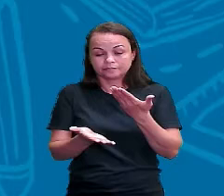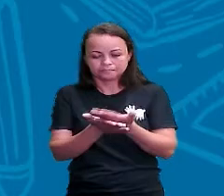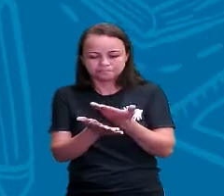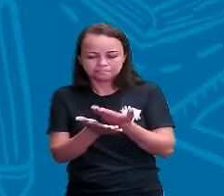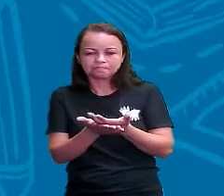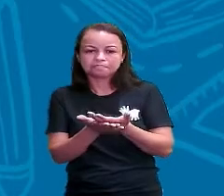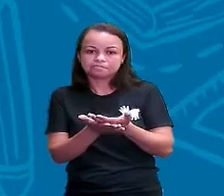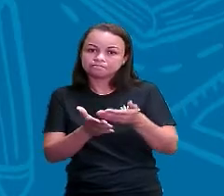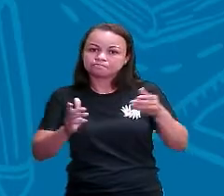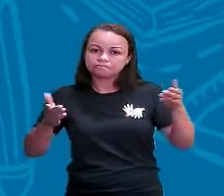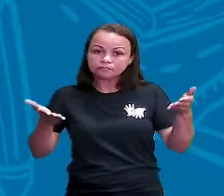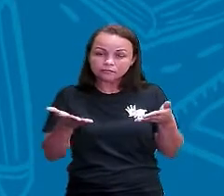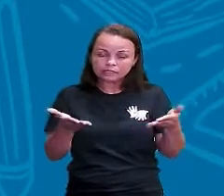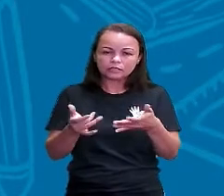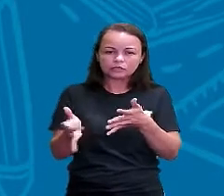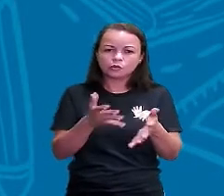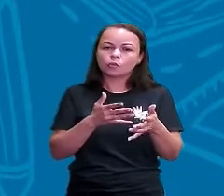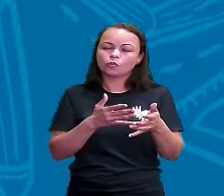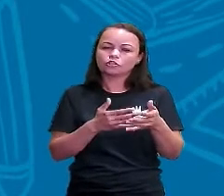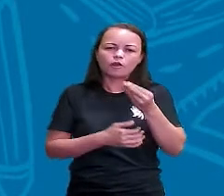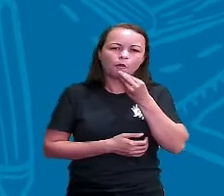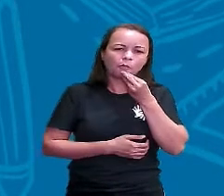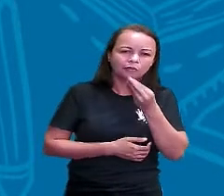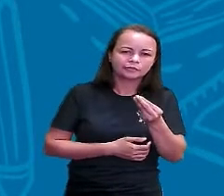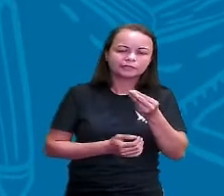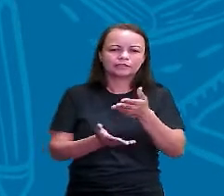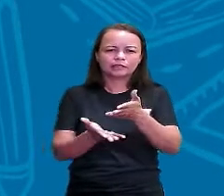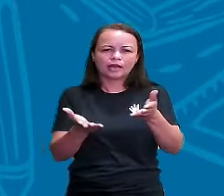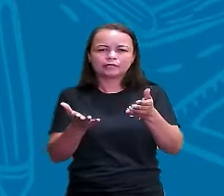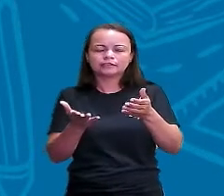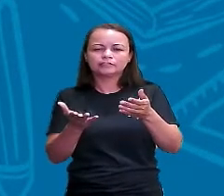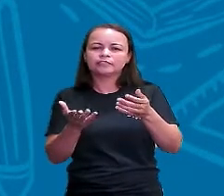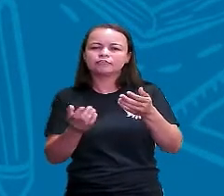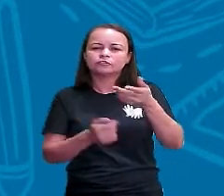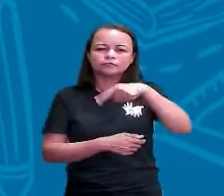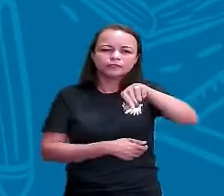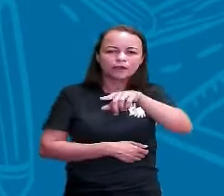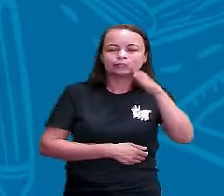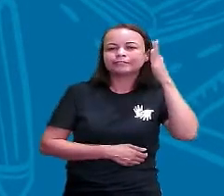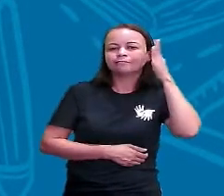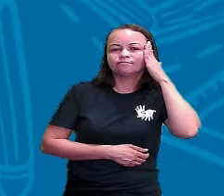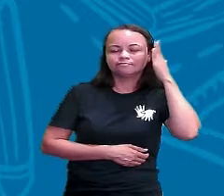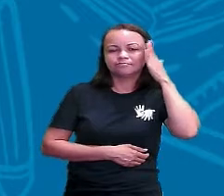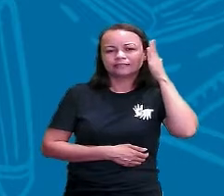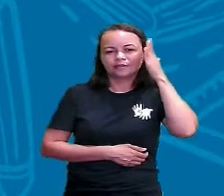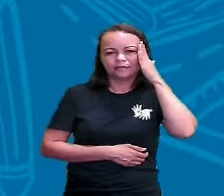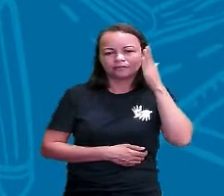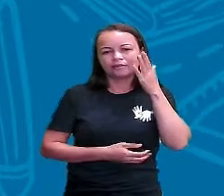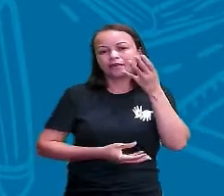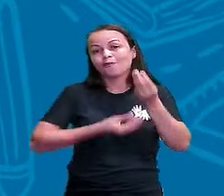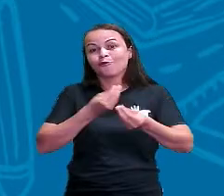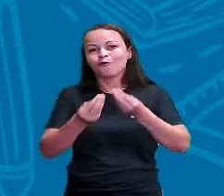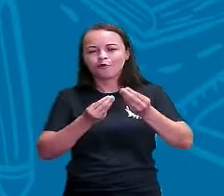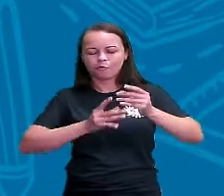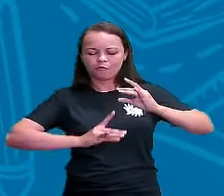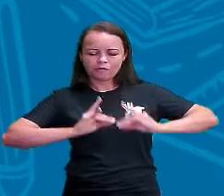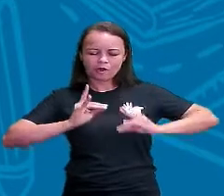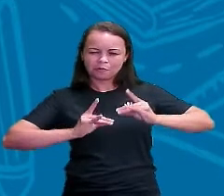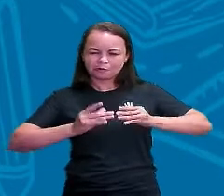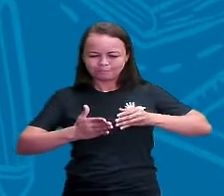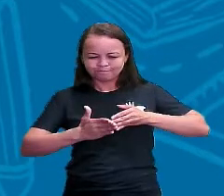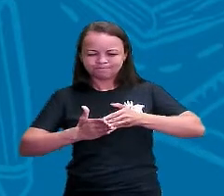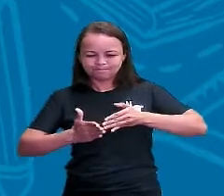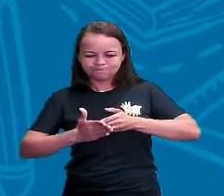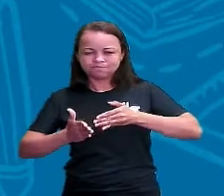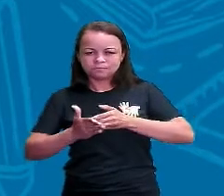hoje é exatamente isso. Dar a oportunidade da gente vislumbrar, da gente entender como os hormônios impactam nisso